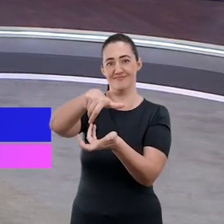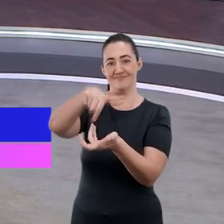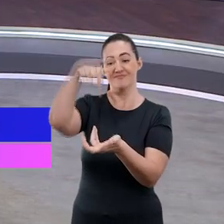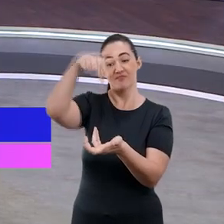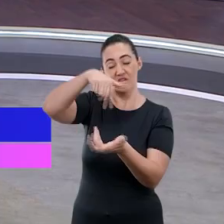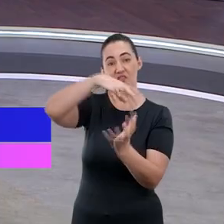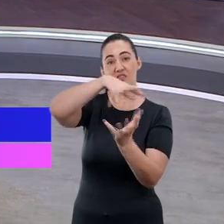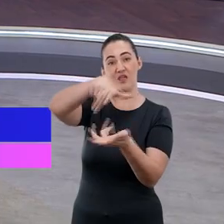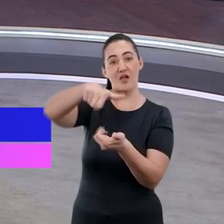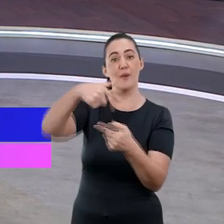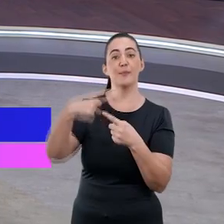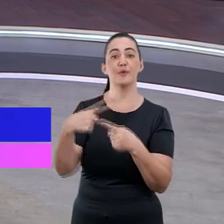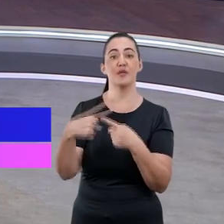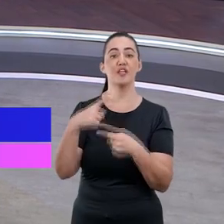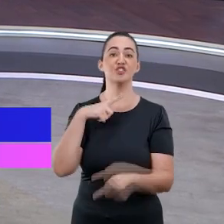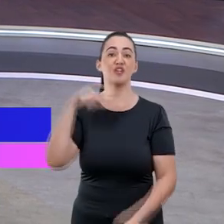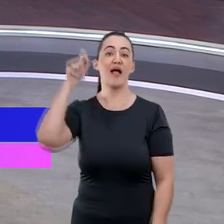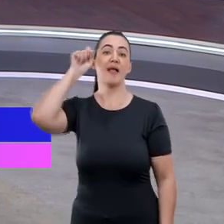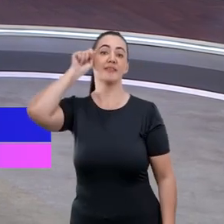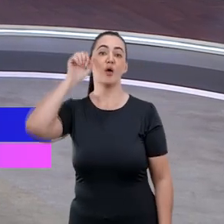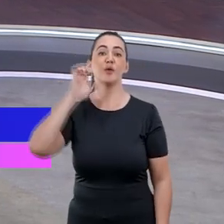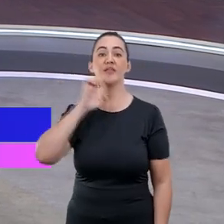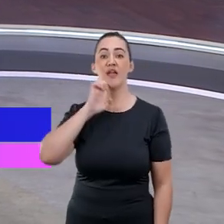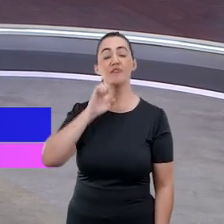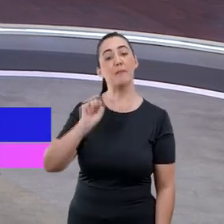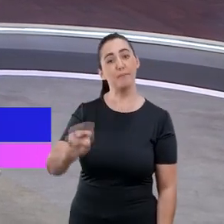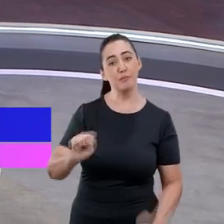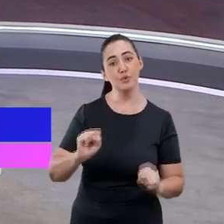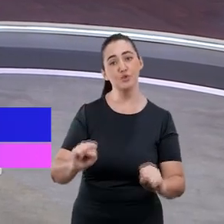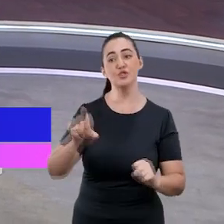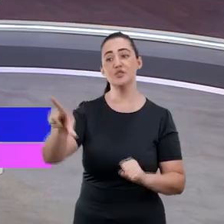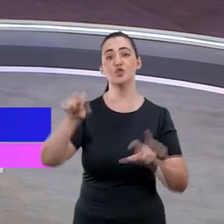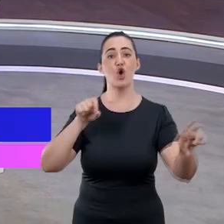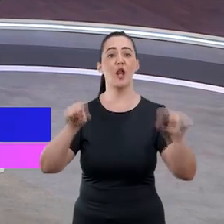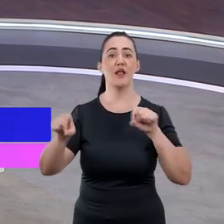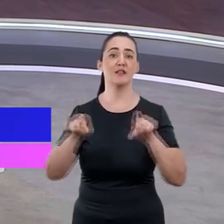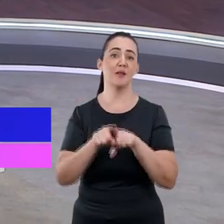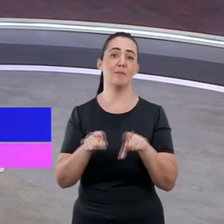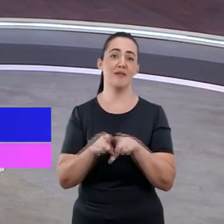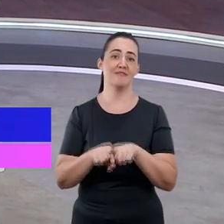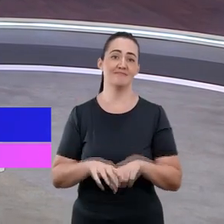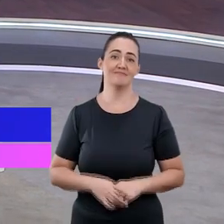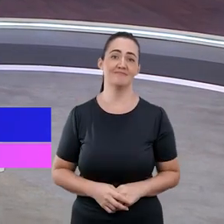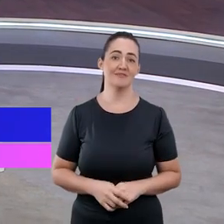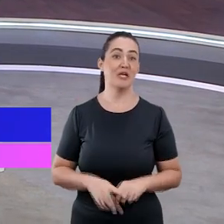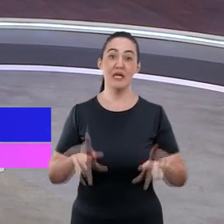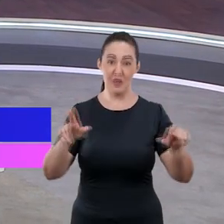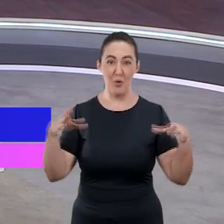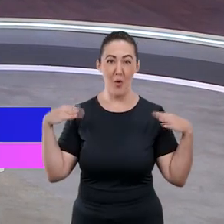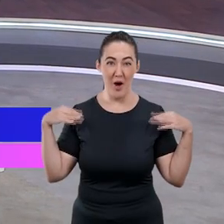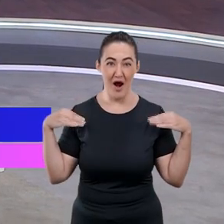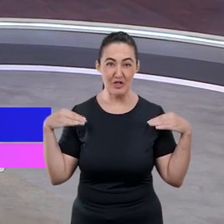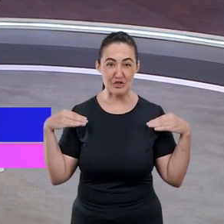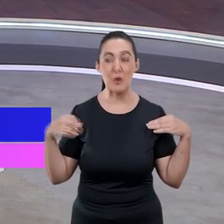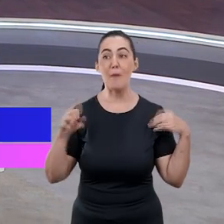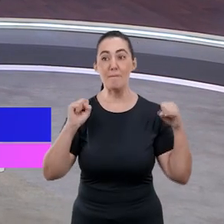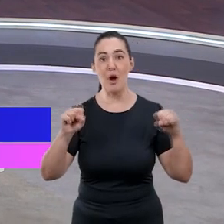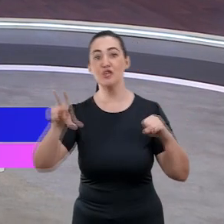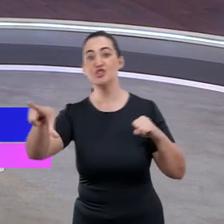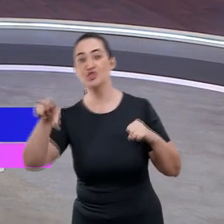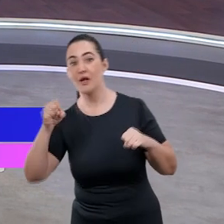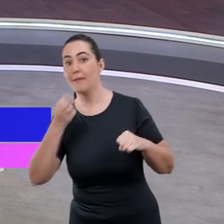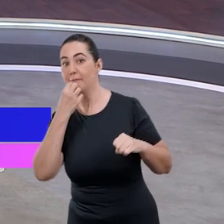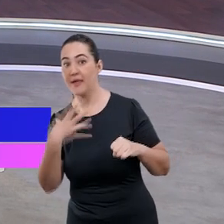aqui na terra? Porque Adão e Eva tinham liberdade para escolher. E eles decidiram, eles optaram